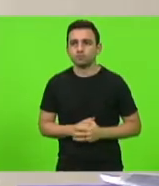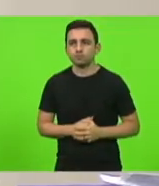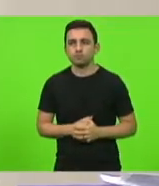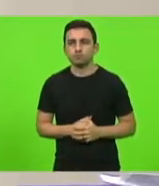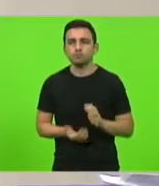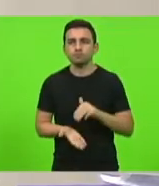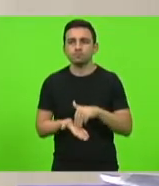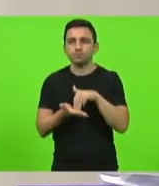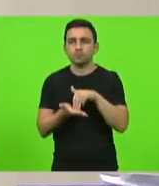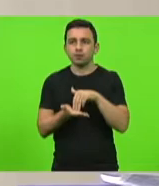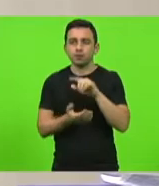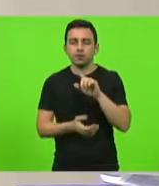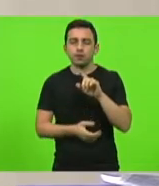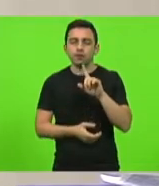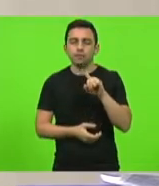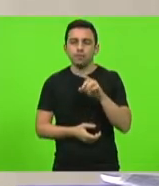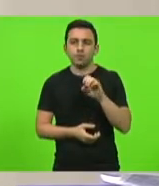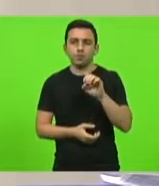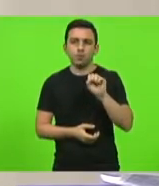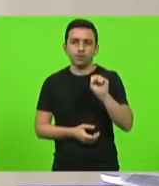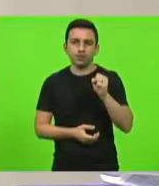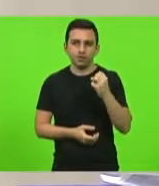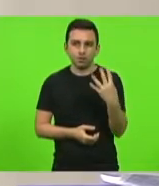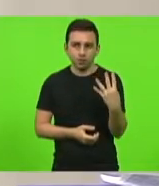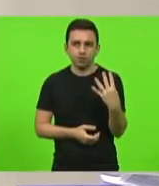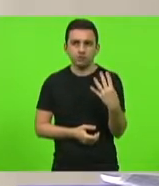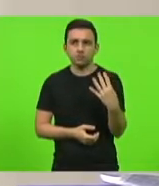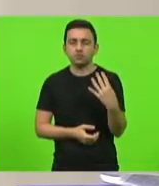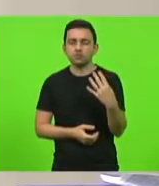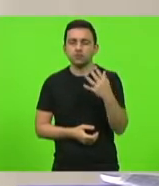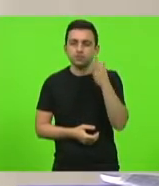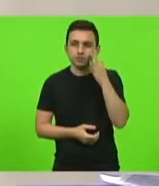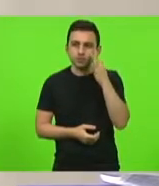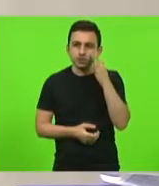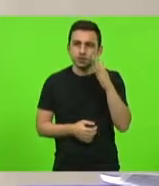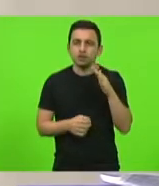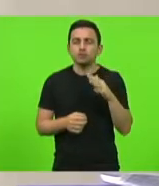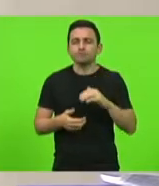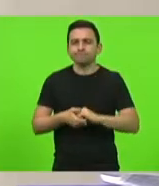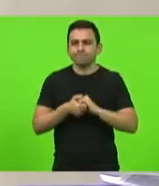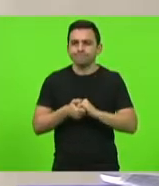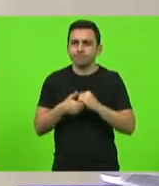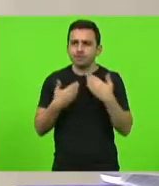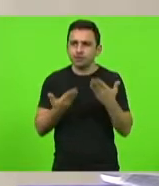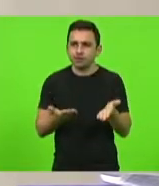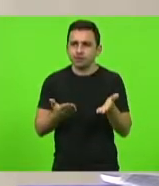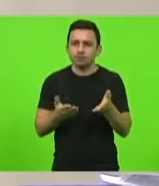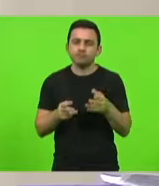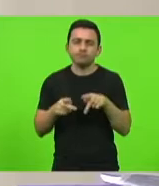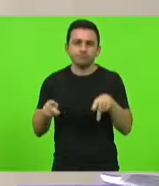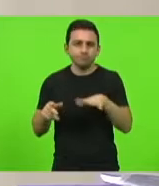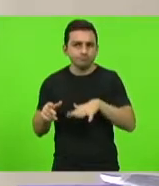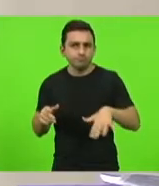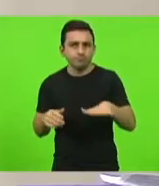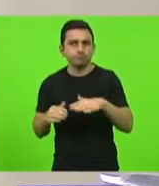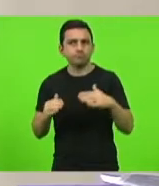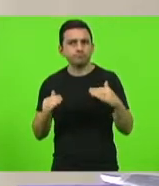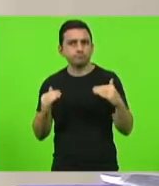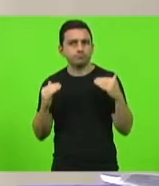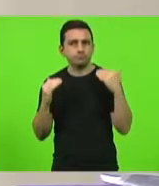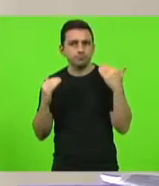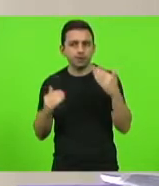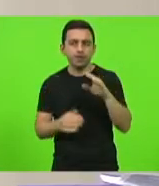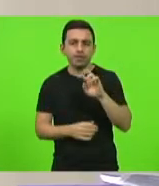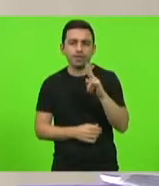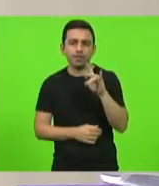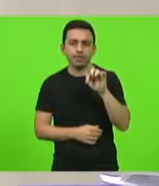Moção 1.084, autor deputado Felipe Estevam, cumprimentando o desembargador João Henrique Blasi por ter sido eleito presidente do Tribunal de Justiça